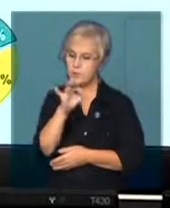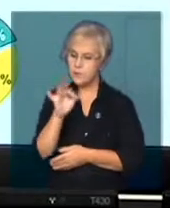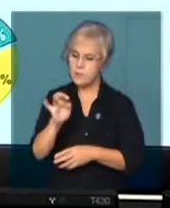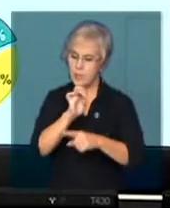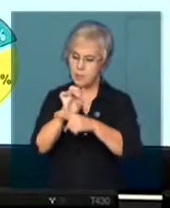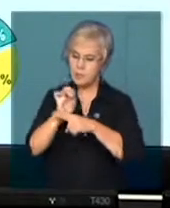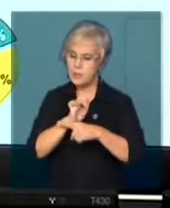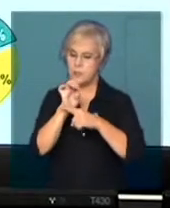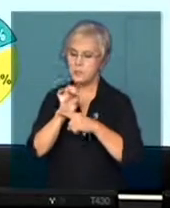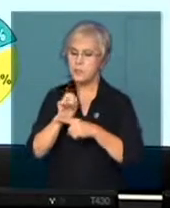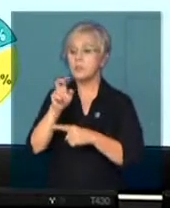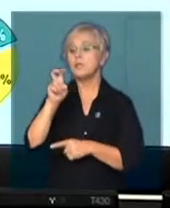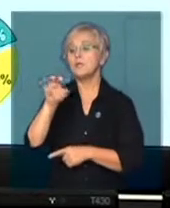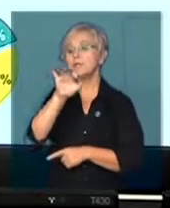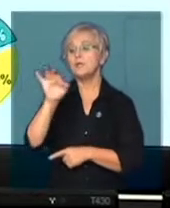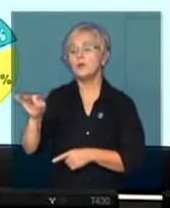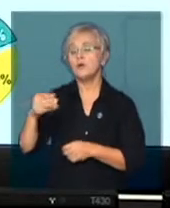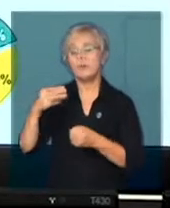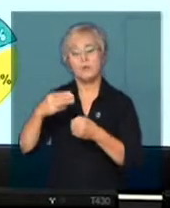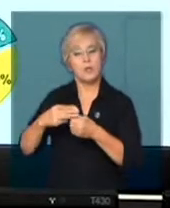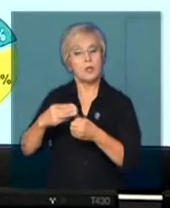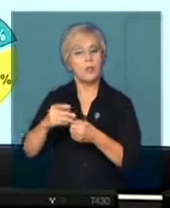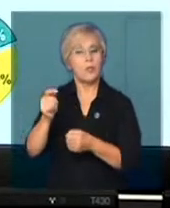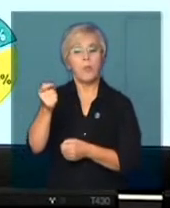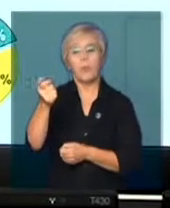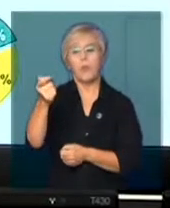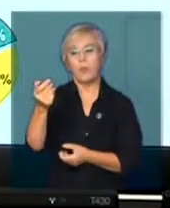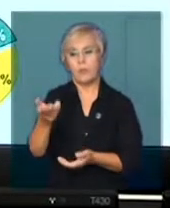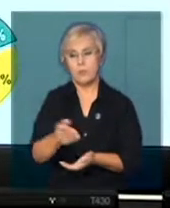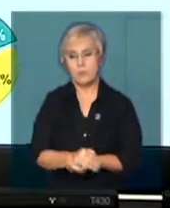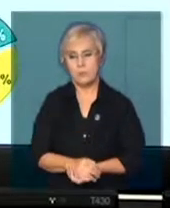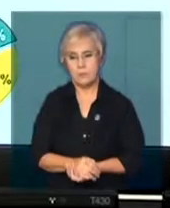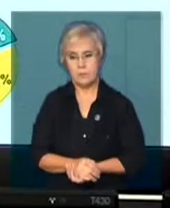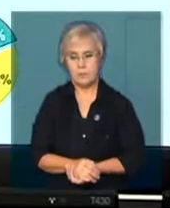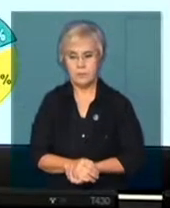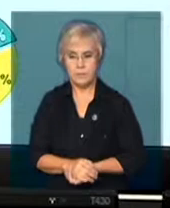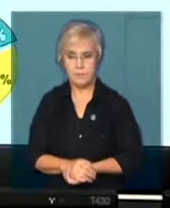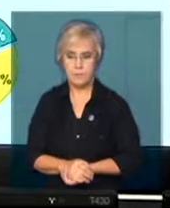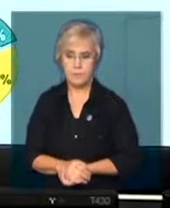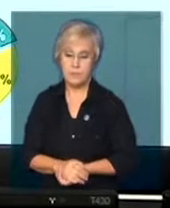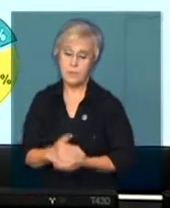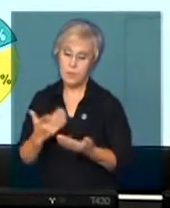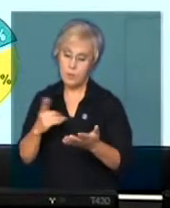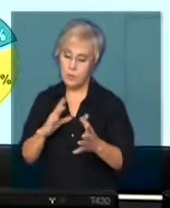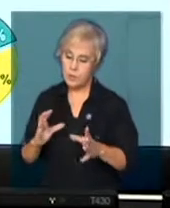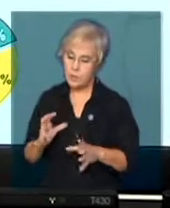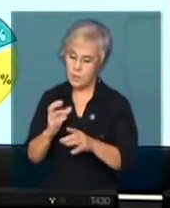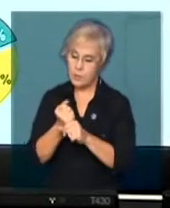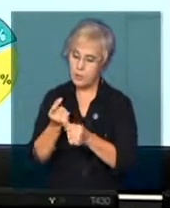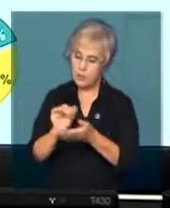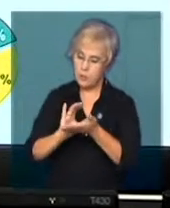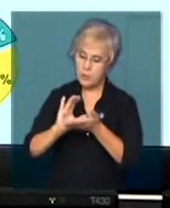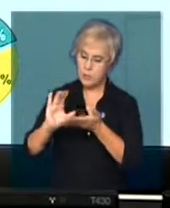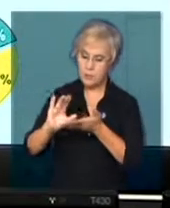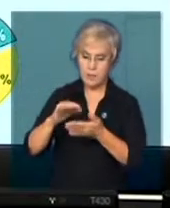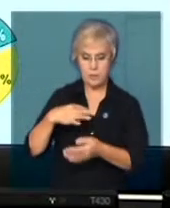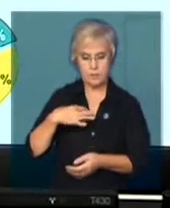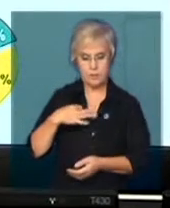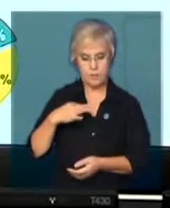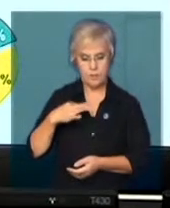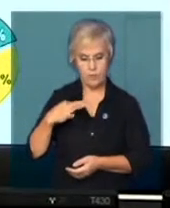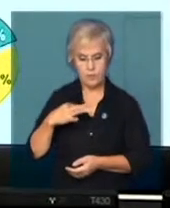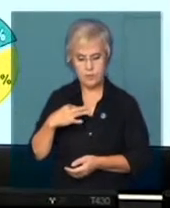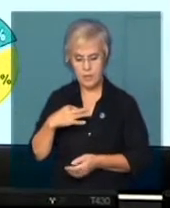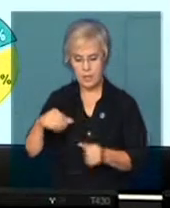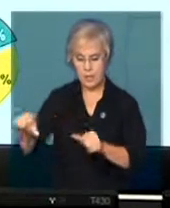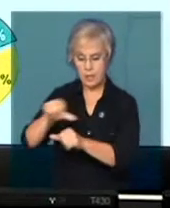estados e apenas 5% por conta dos municípios e das prefeituras. E quando computadas as transferências voluntárias, nós